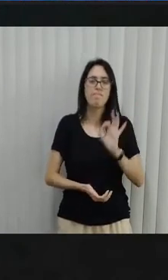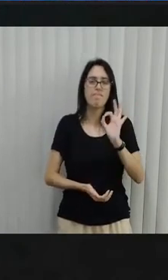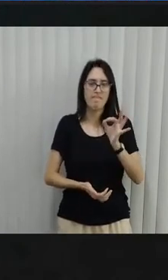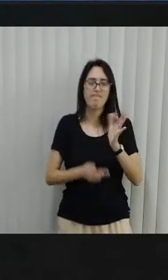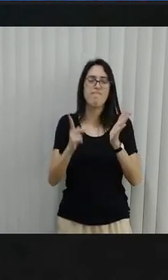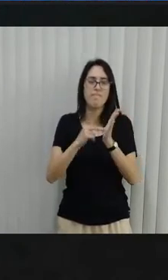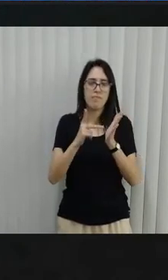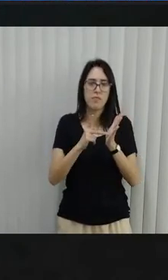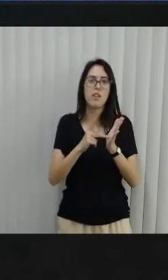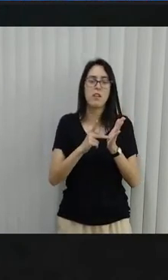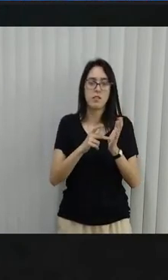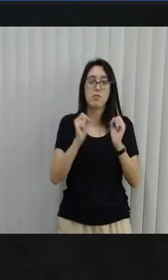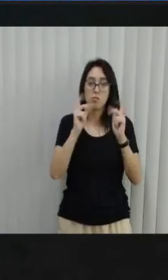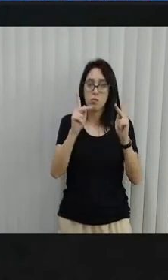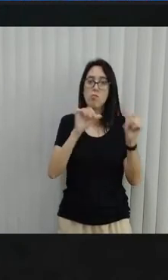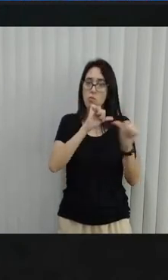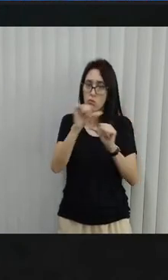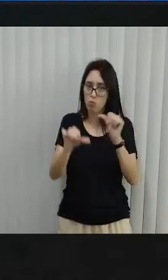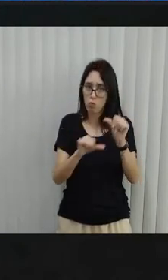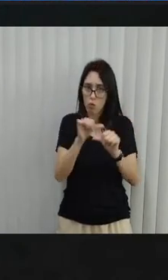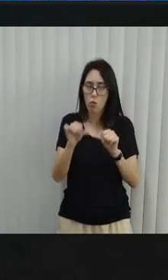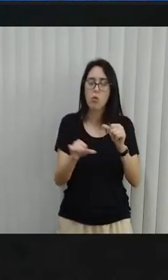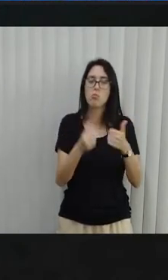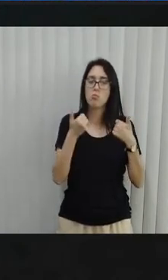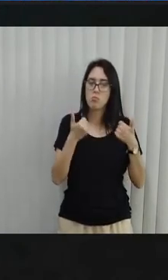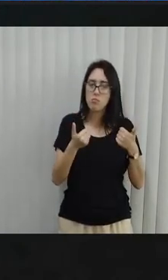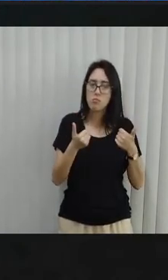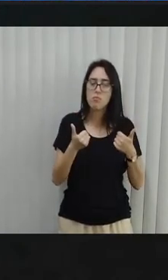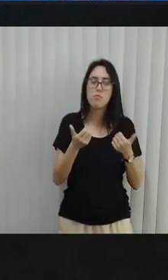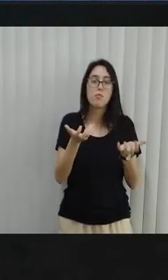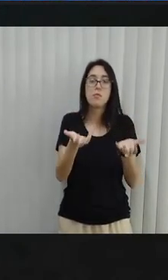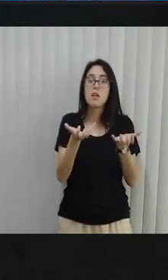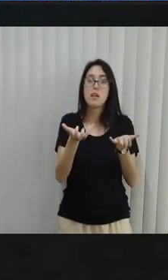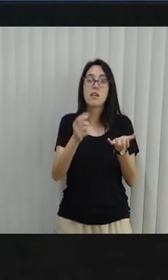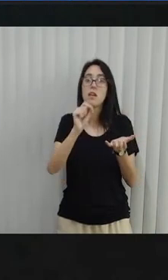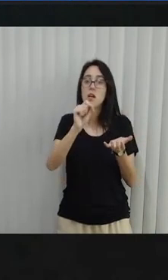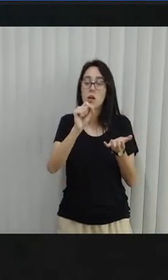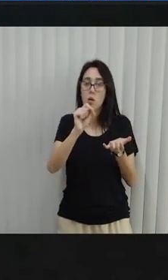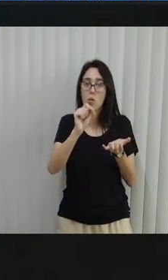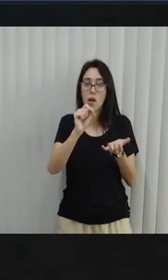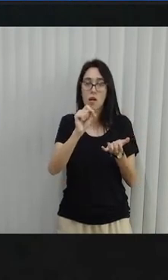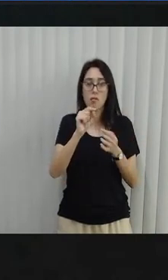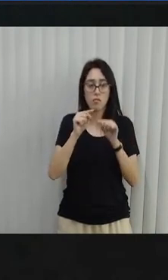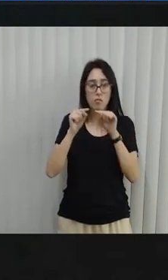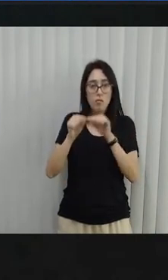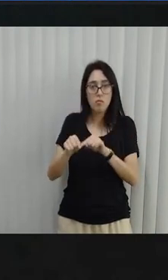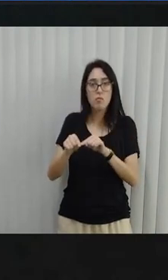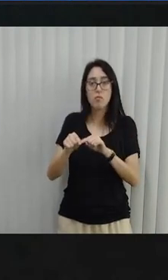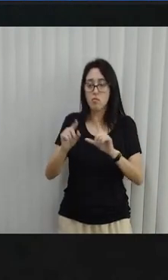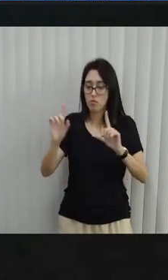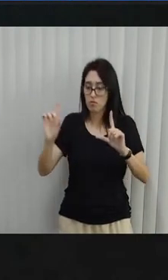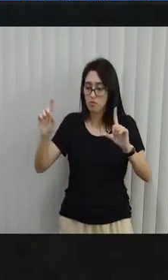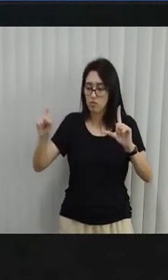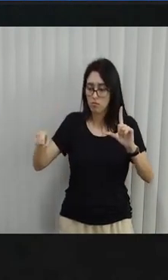exatamente. Depois que a gente fez tudo isso aqui que a gente escondeu, a gente quer mandar ele para